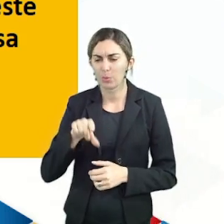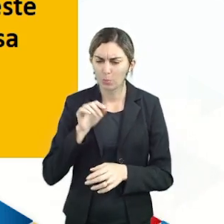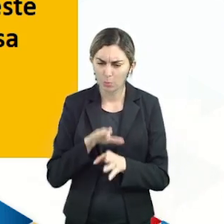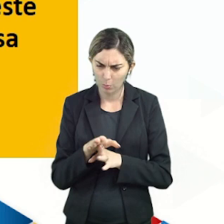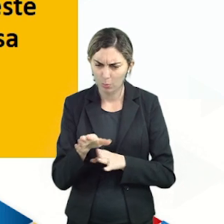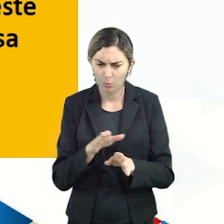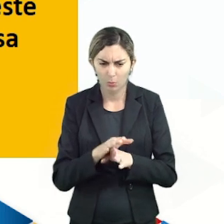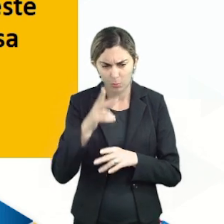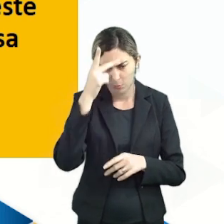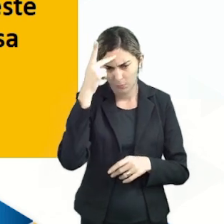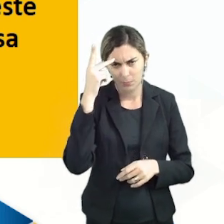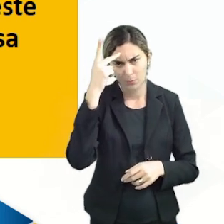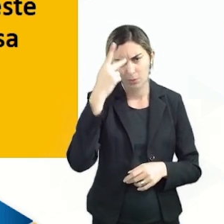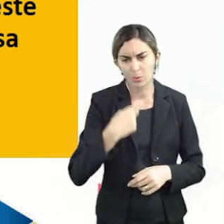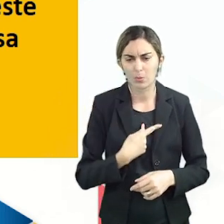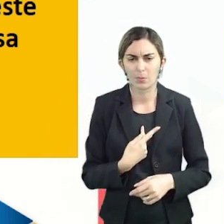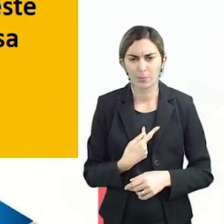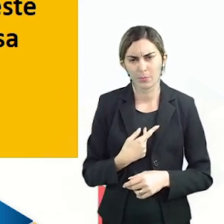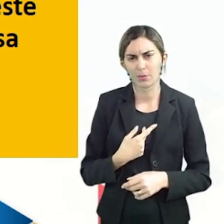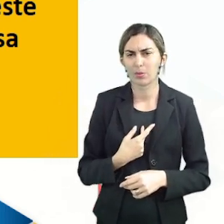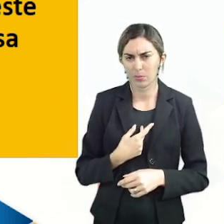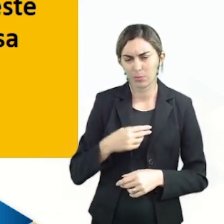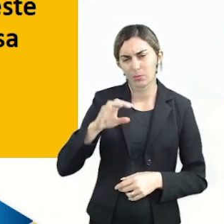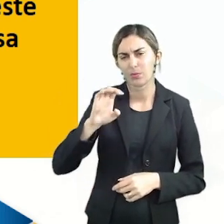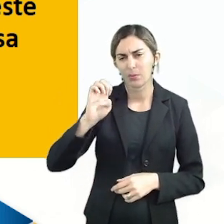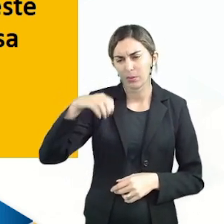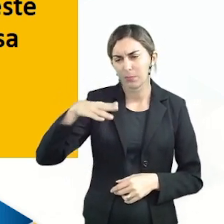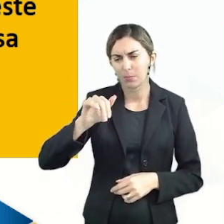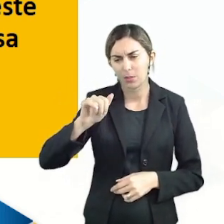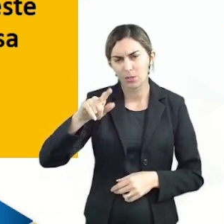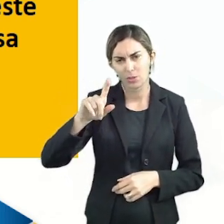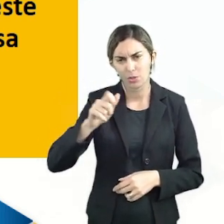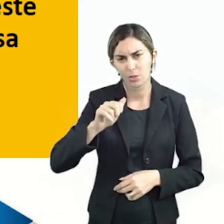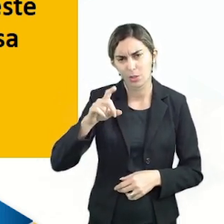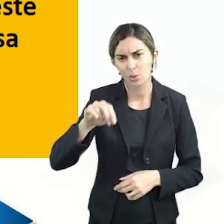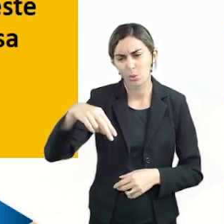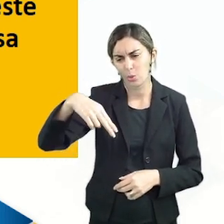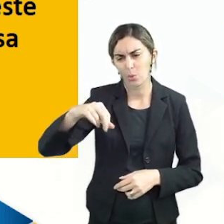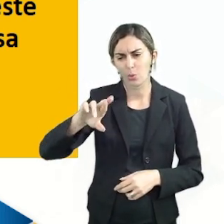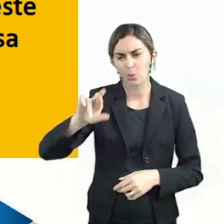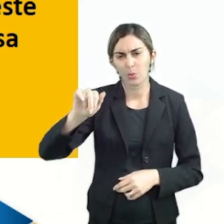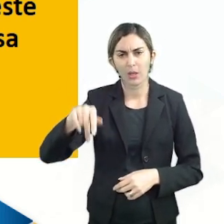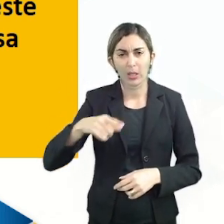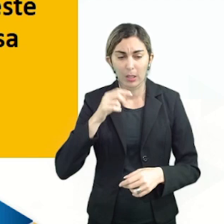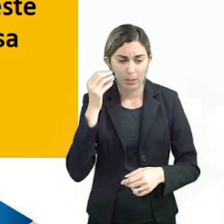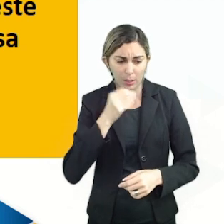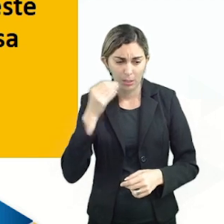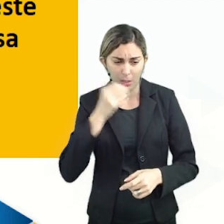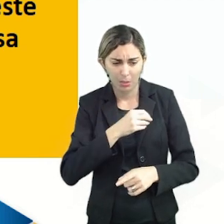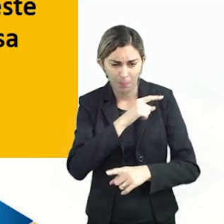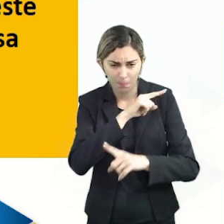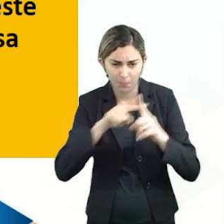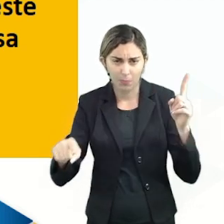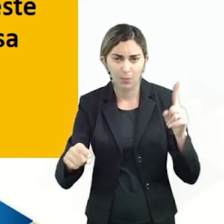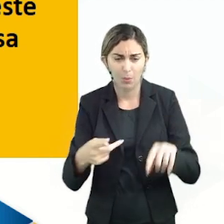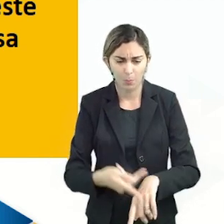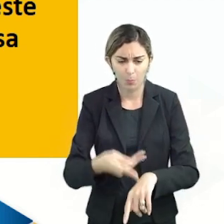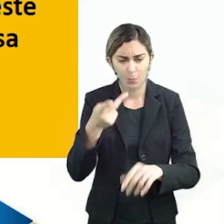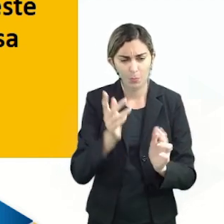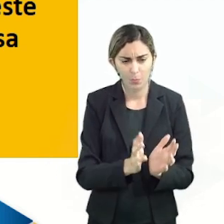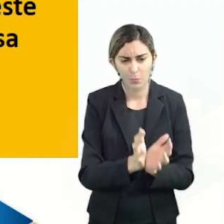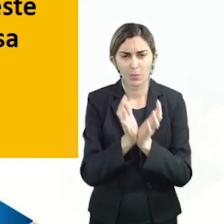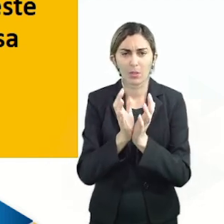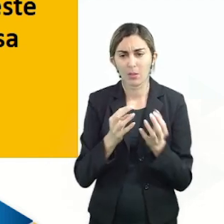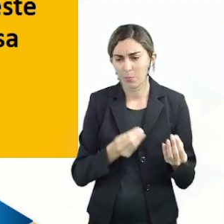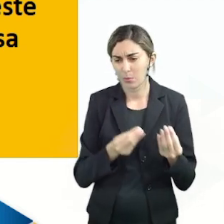instruiu pessoalmente o embaixador brasileiro na Noruega para tentar impedir que este prêmio lhe fosse